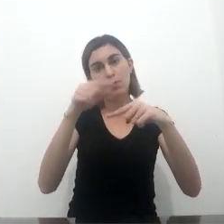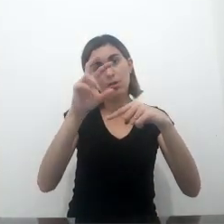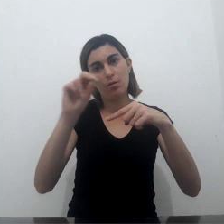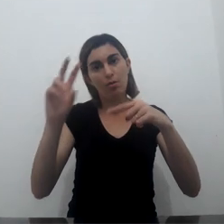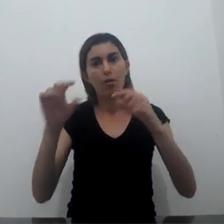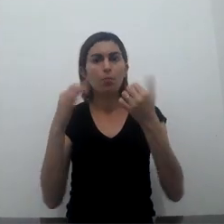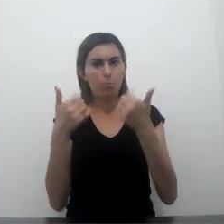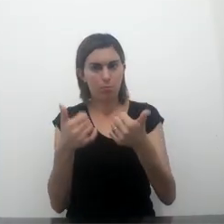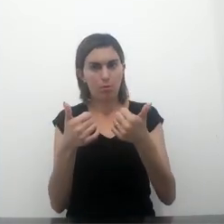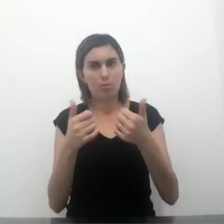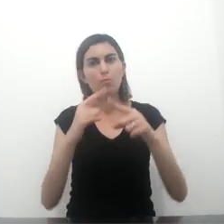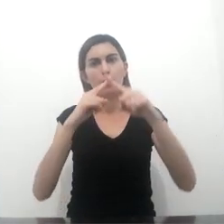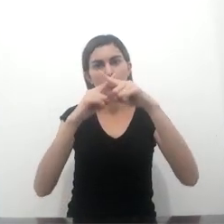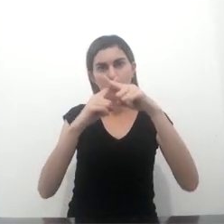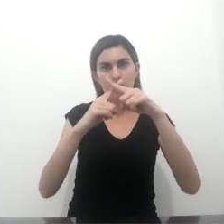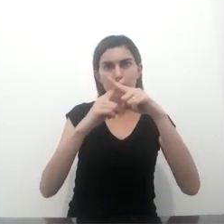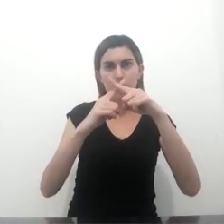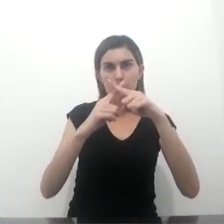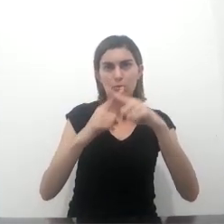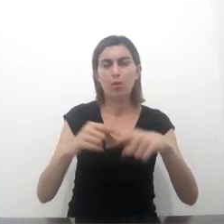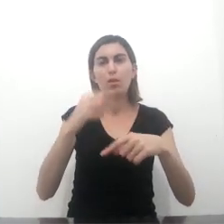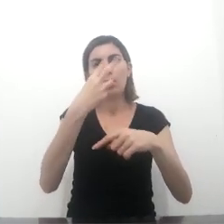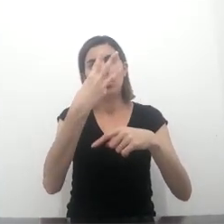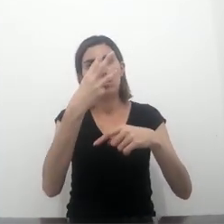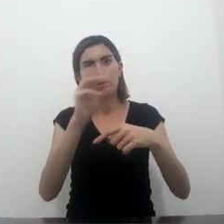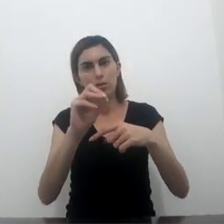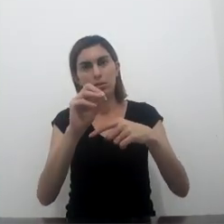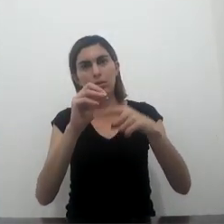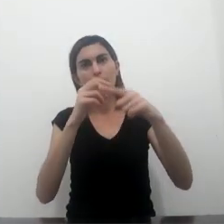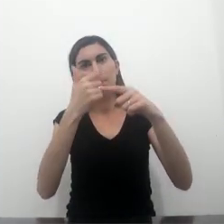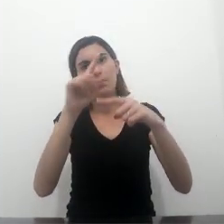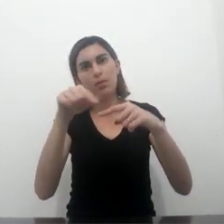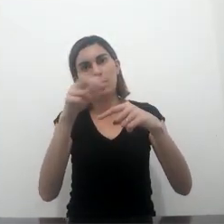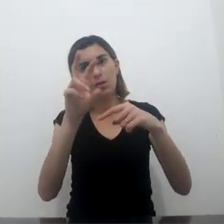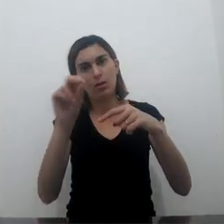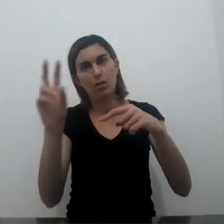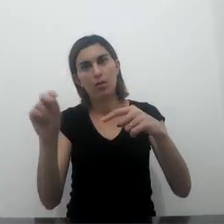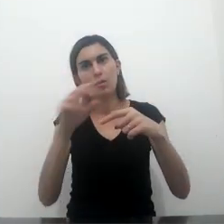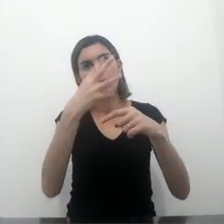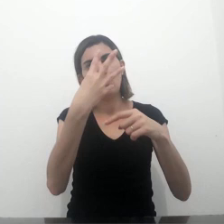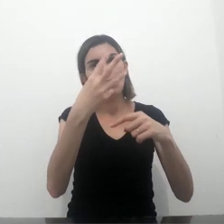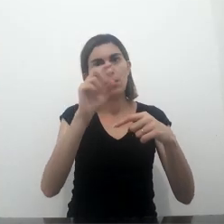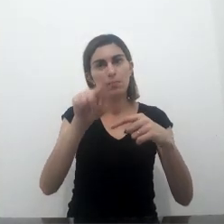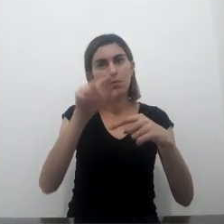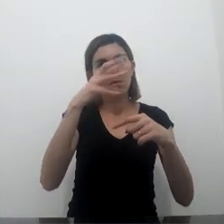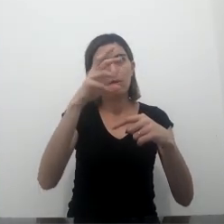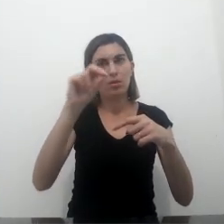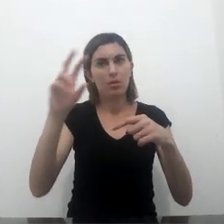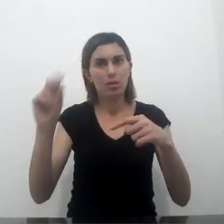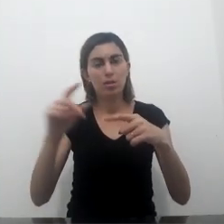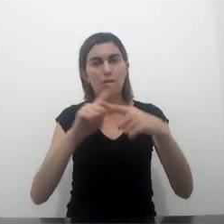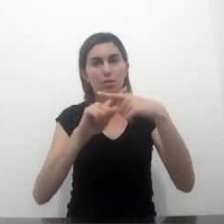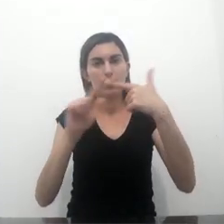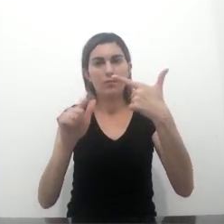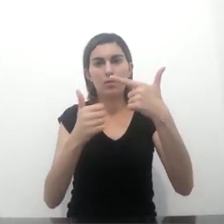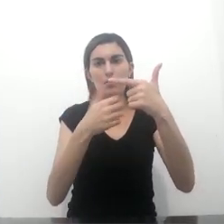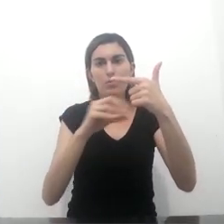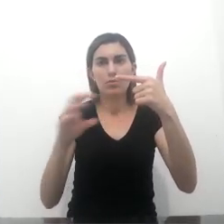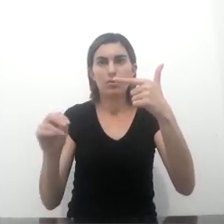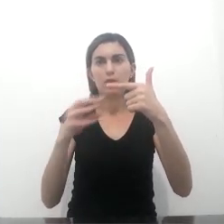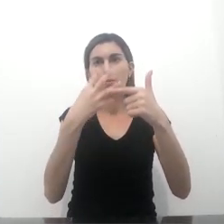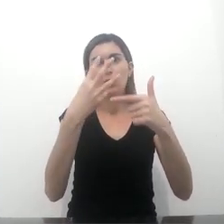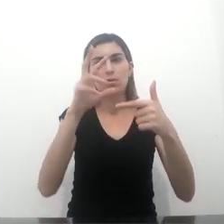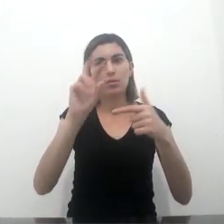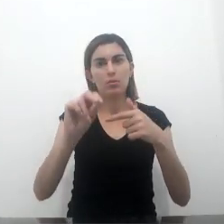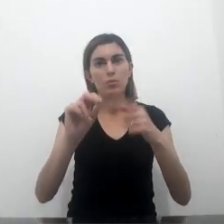vezes 1.500. Perfeito. Multiplica em cima. 30 vezes 1.500 dá 450.000. Dividido por